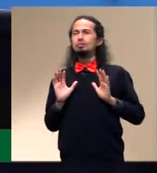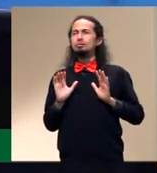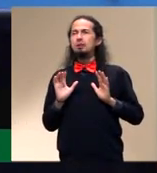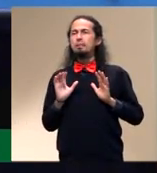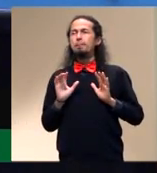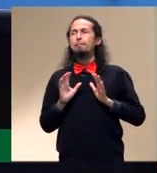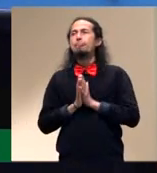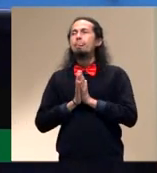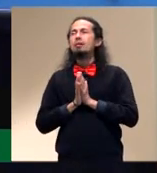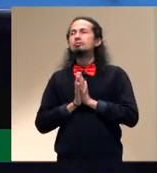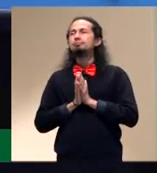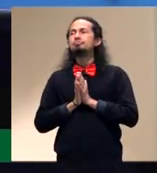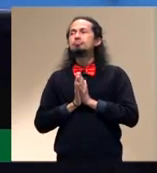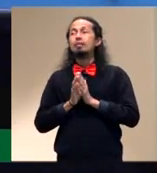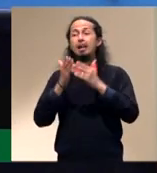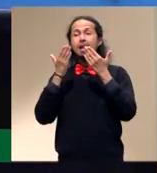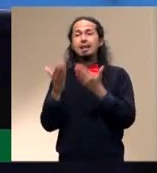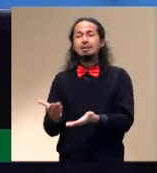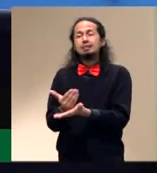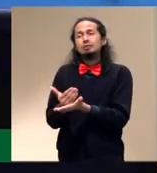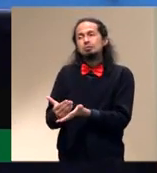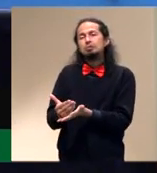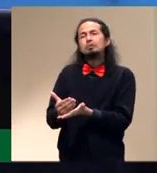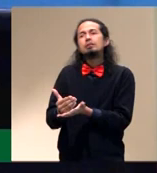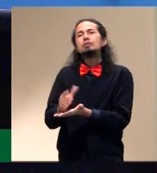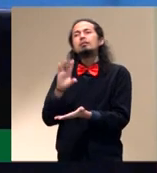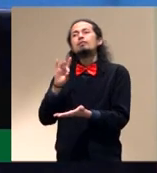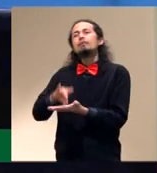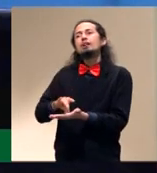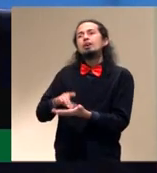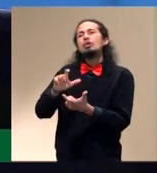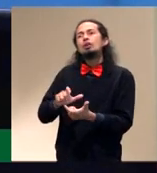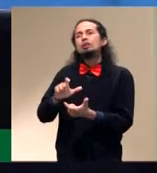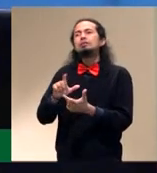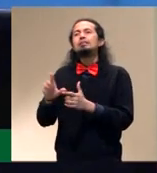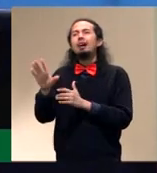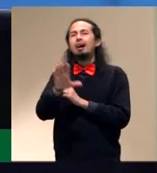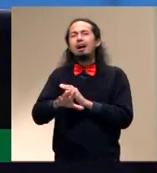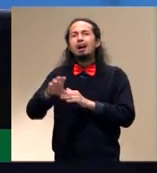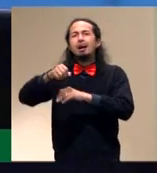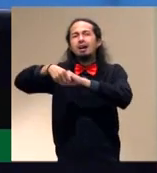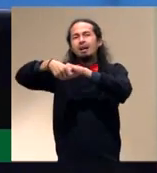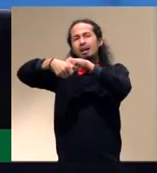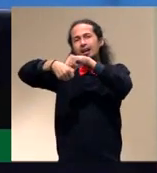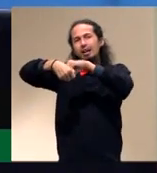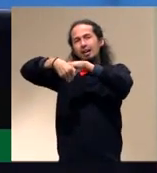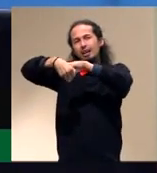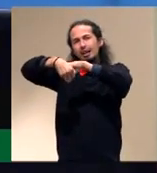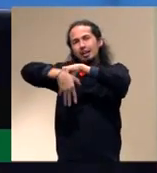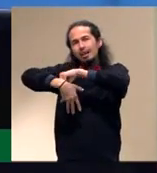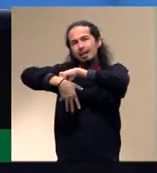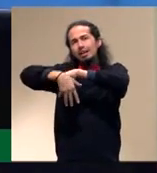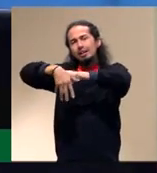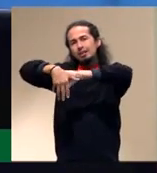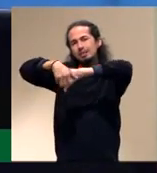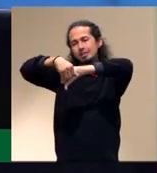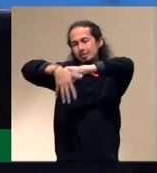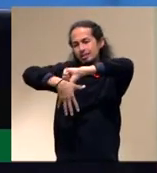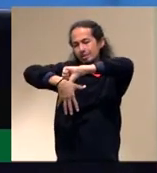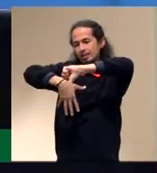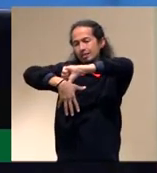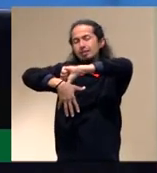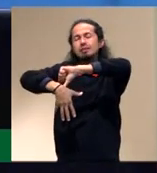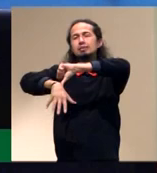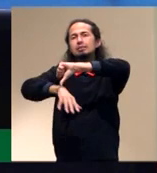vem afirmada, principalmente nas diretrizes curriculares, e antes dela, até mesmo na LDB